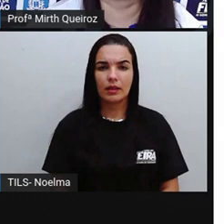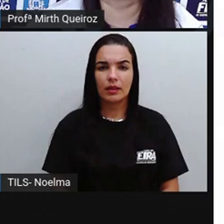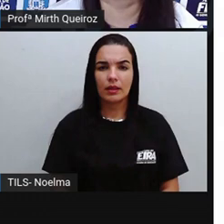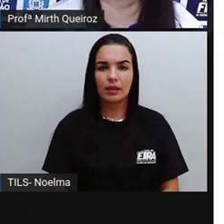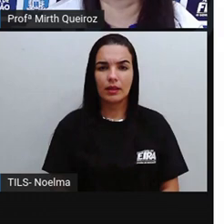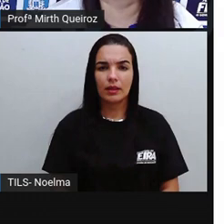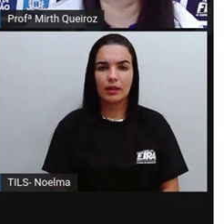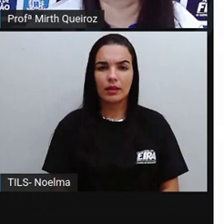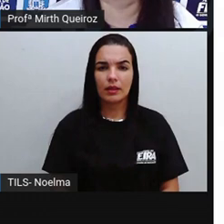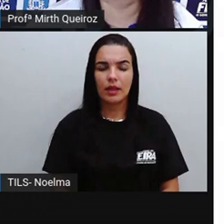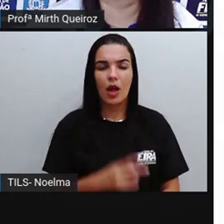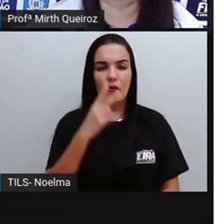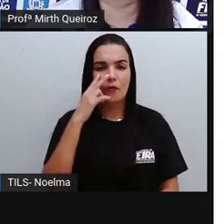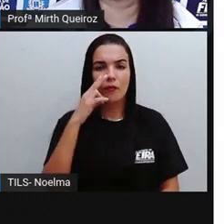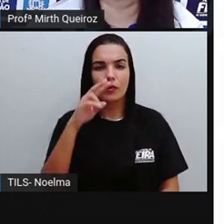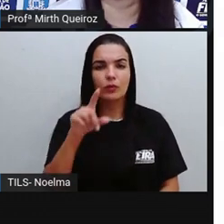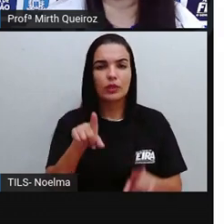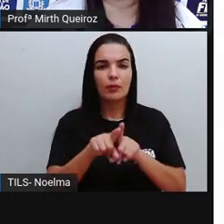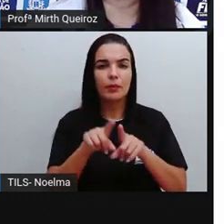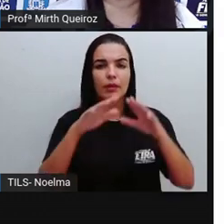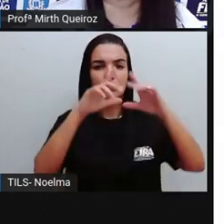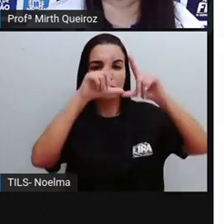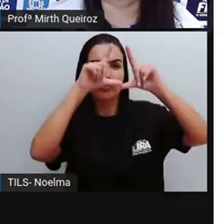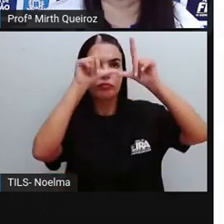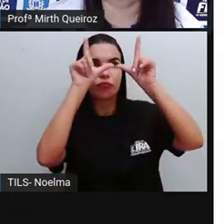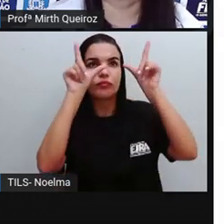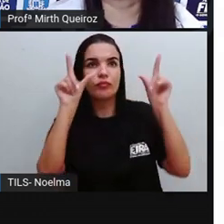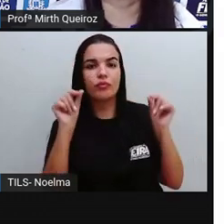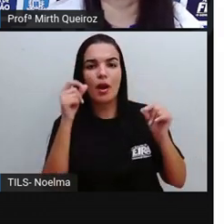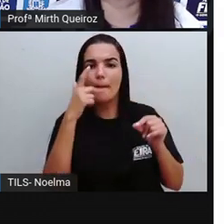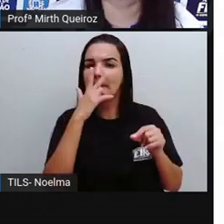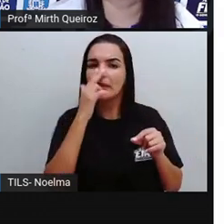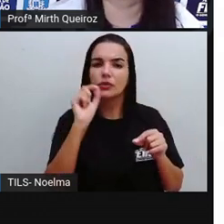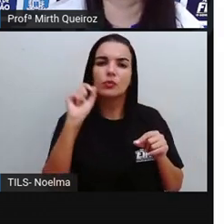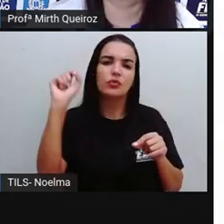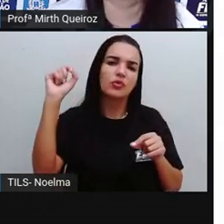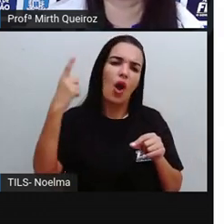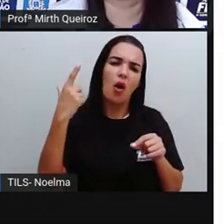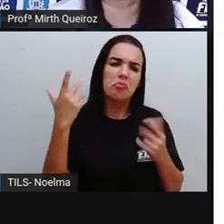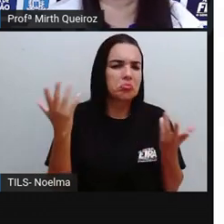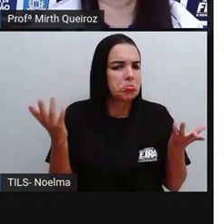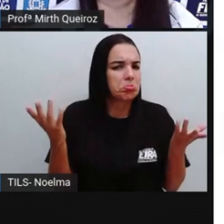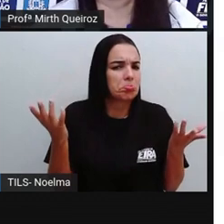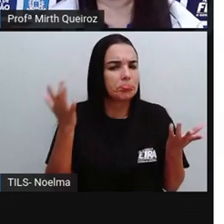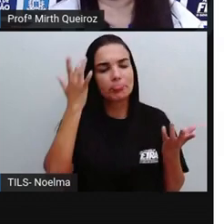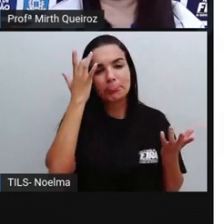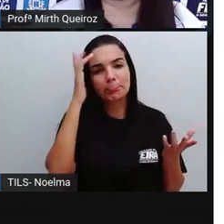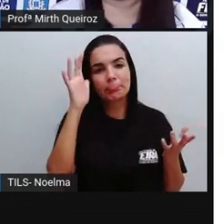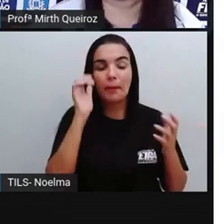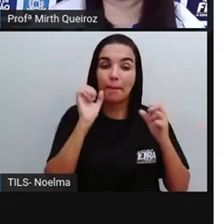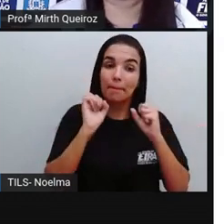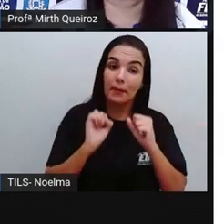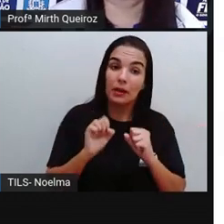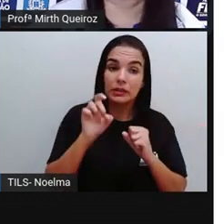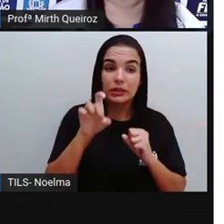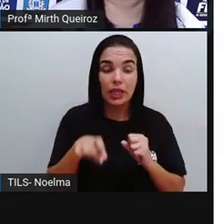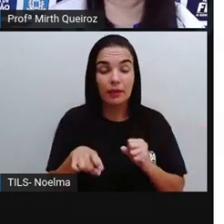no céu, pode ser que ele quis representar o sol. Não sei, né? Pode ser que queira...